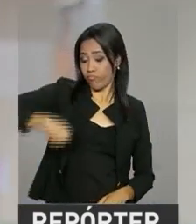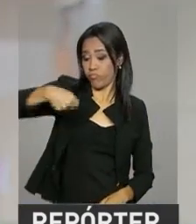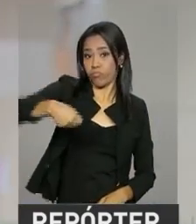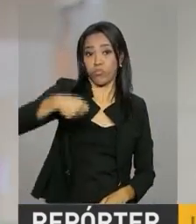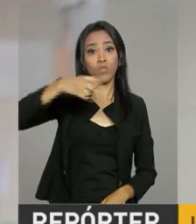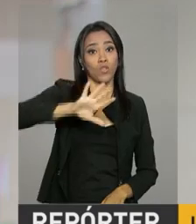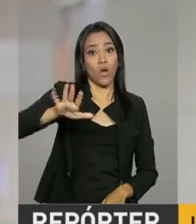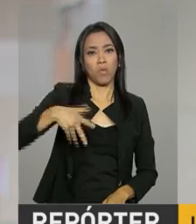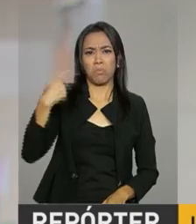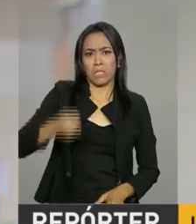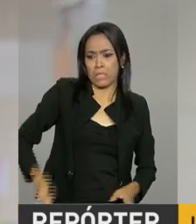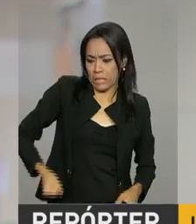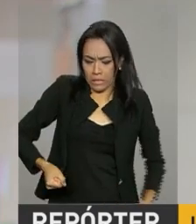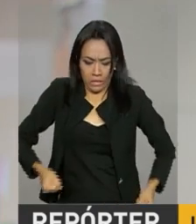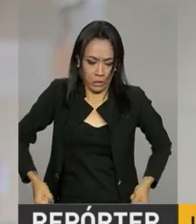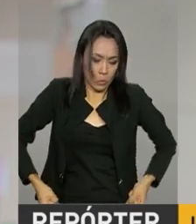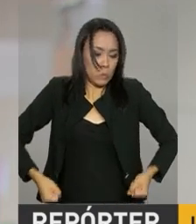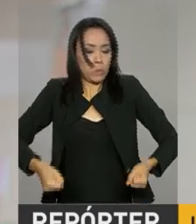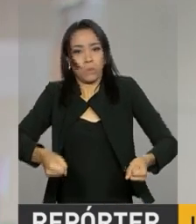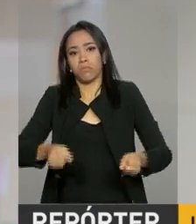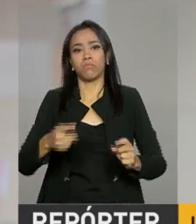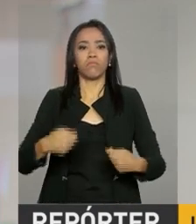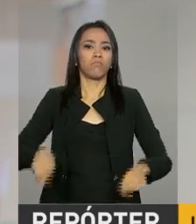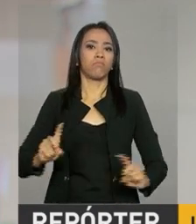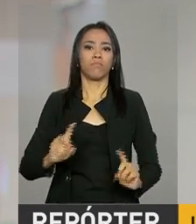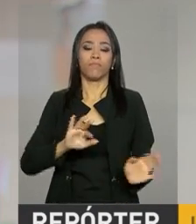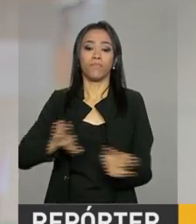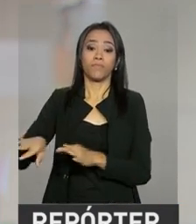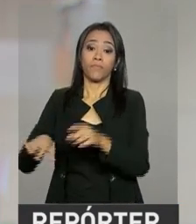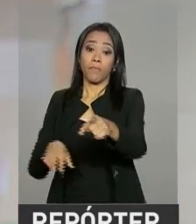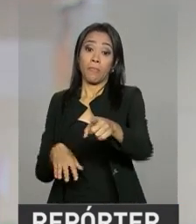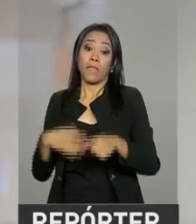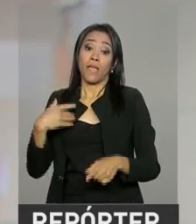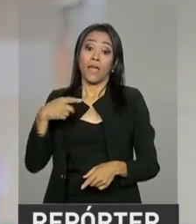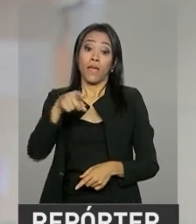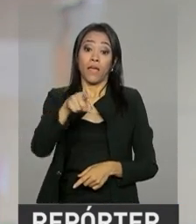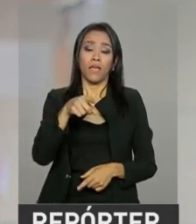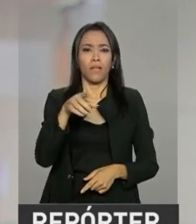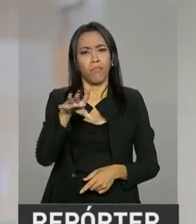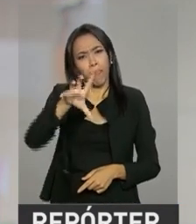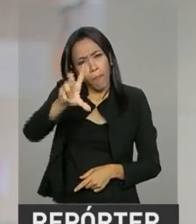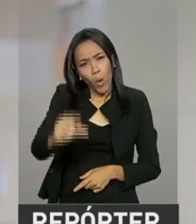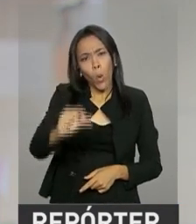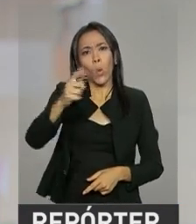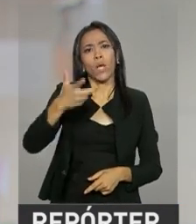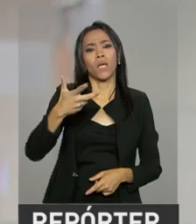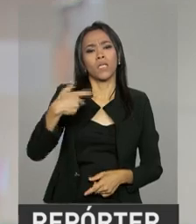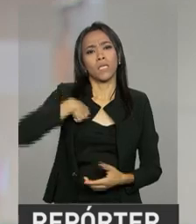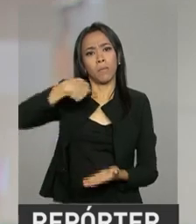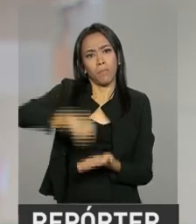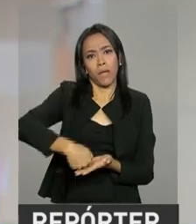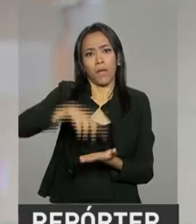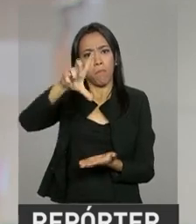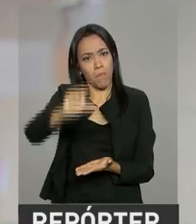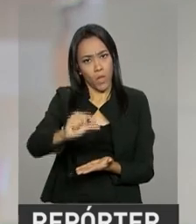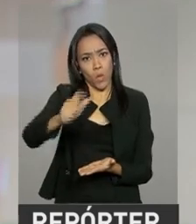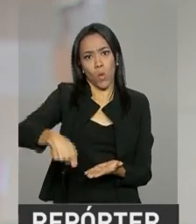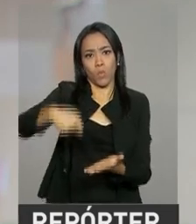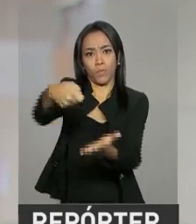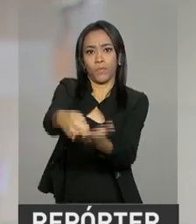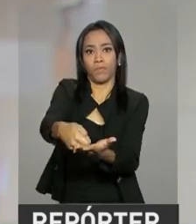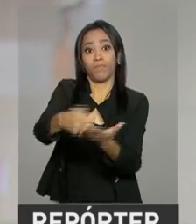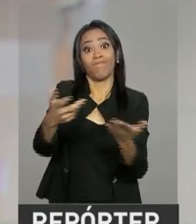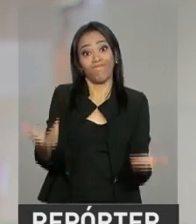do ponto de vista lógico se para você a vantagem é você levar menos bagagem e pagar menos na tarifa é